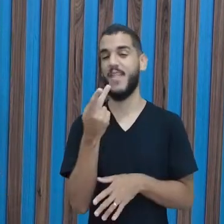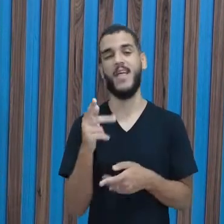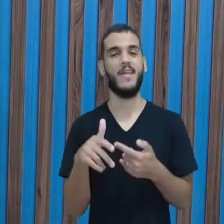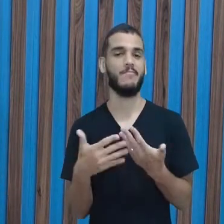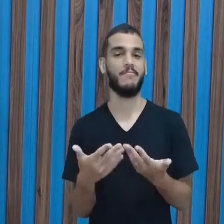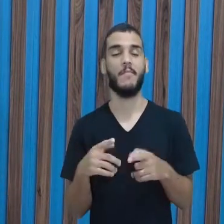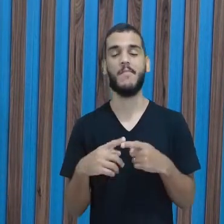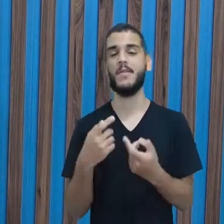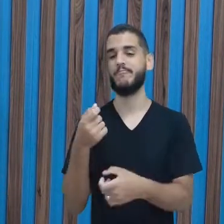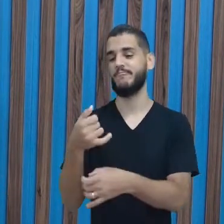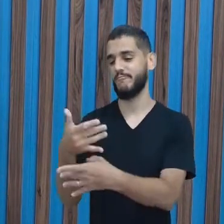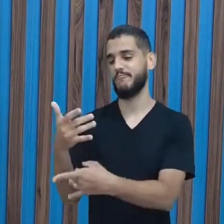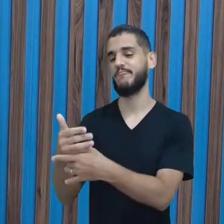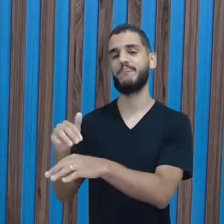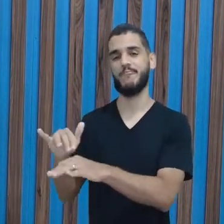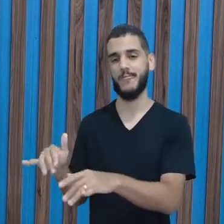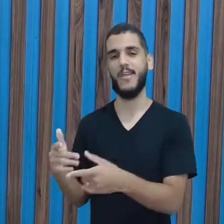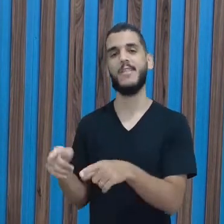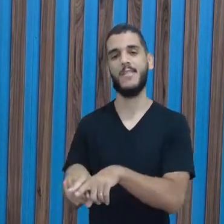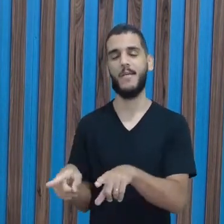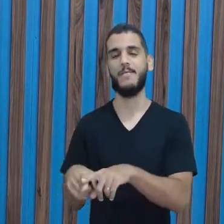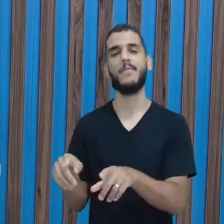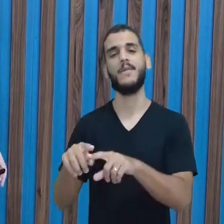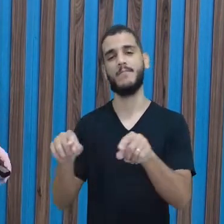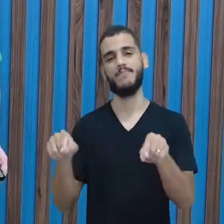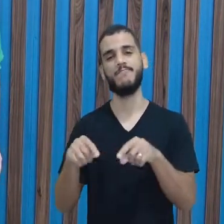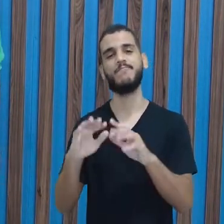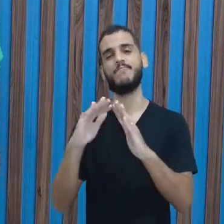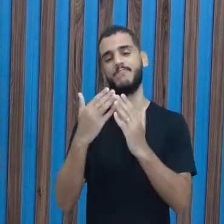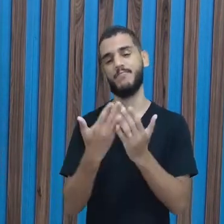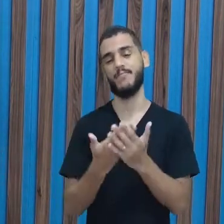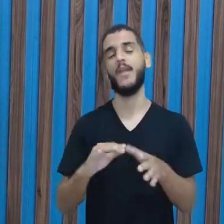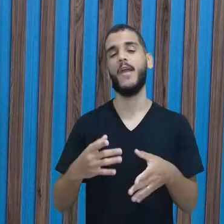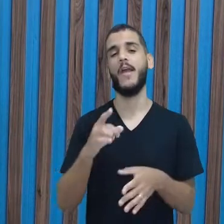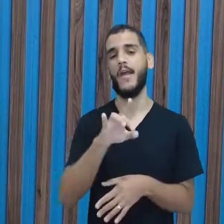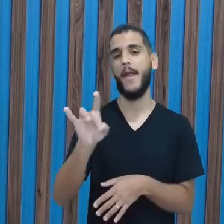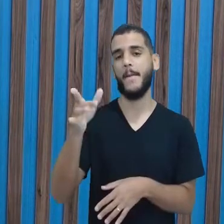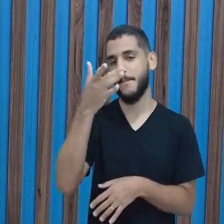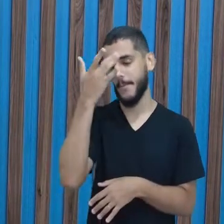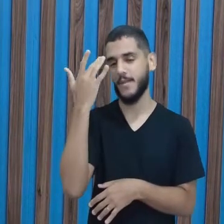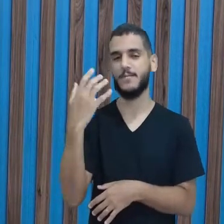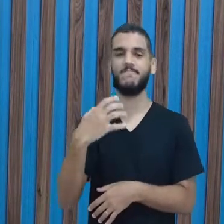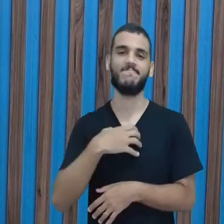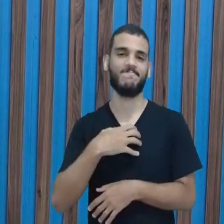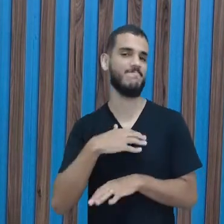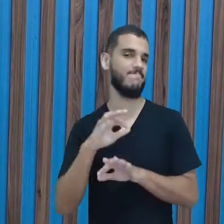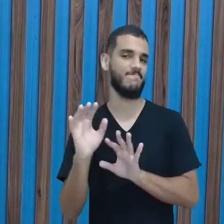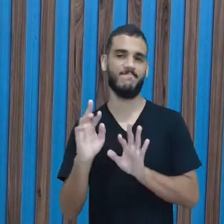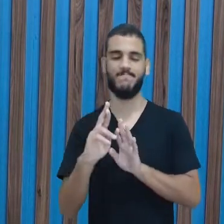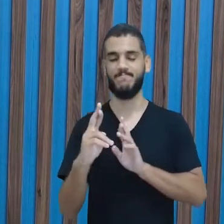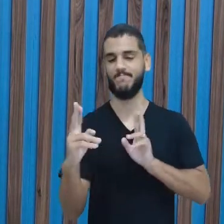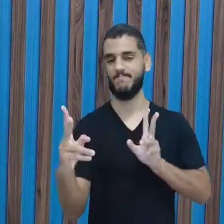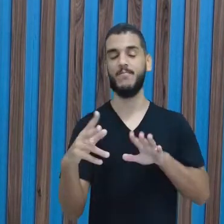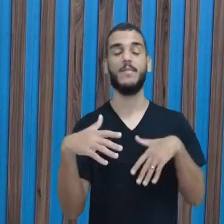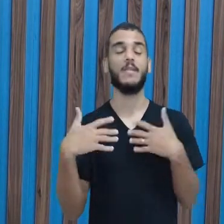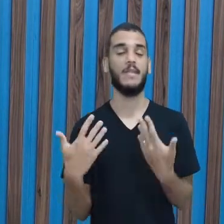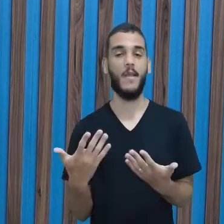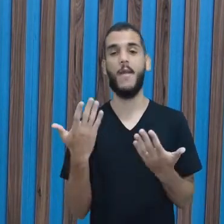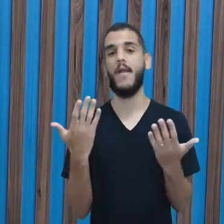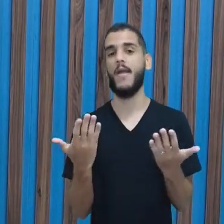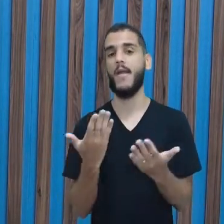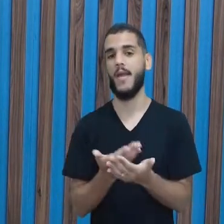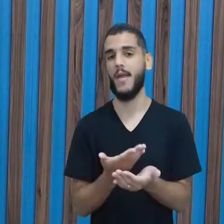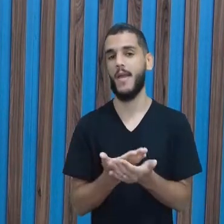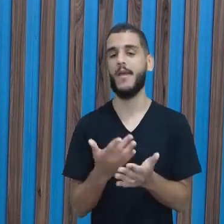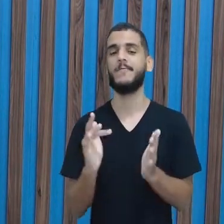no chat, mas na própria sala de aula. Isso é normal, cada pessoa tem seu jeito. Bem, mas na aula